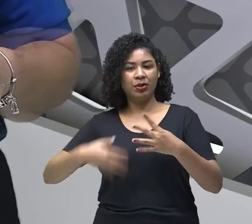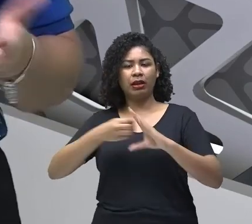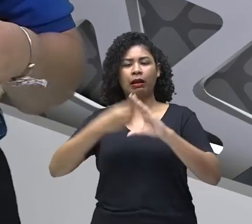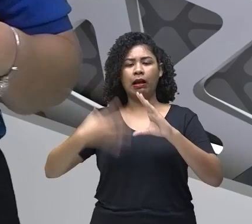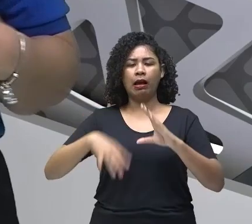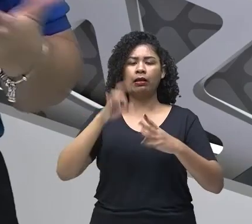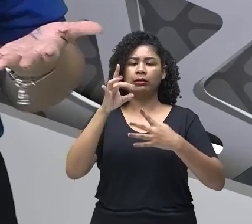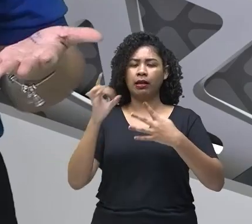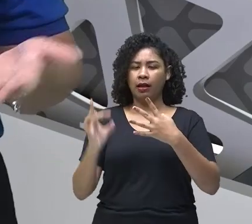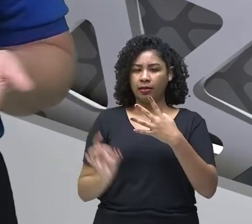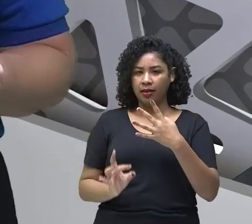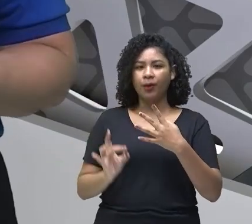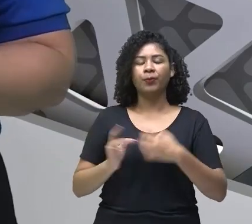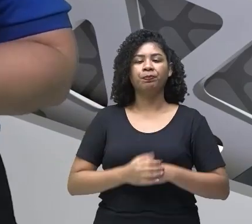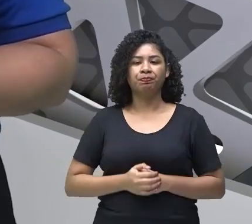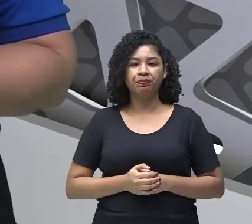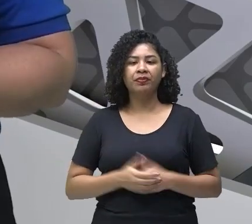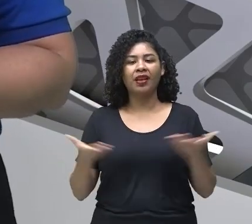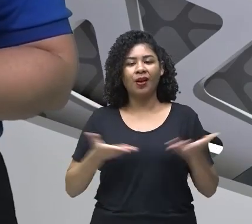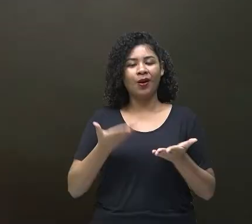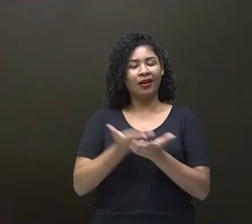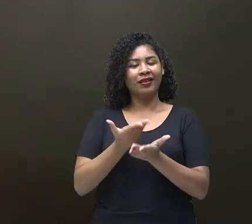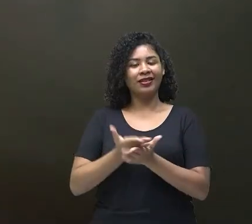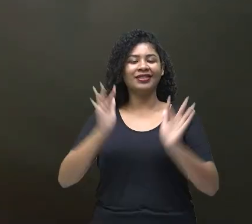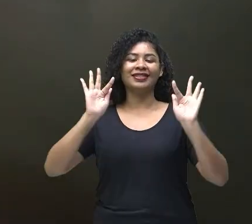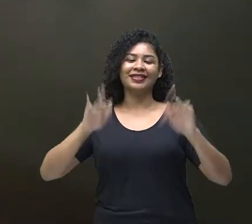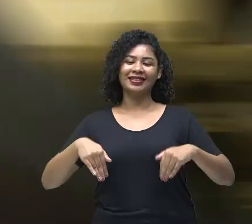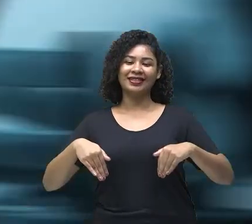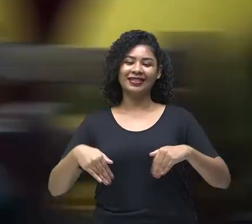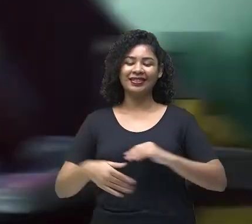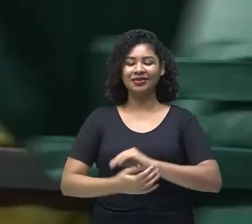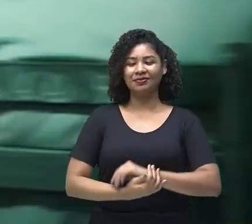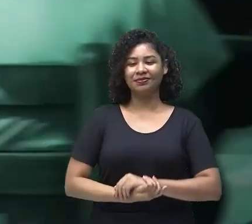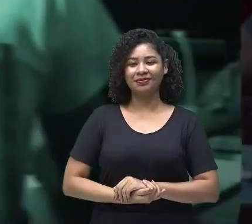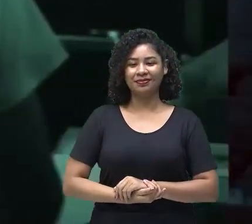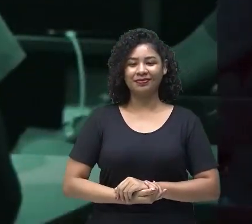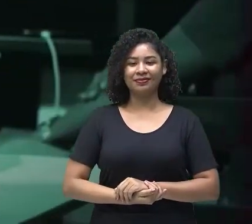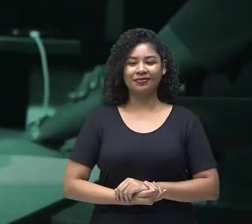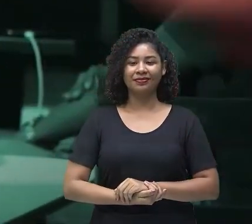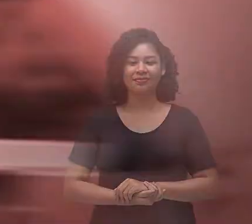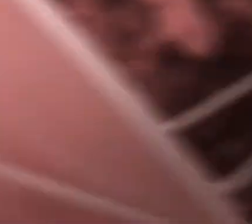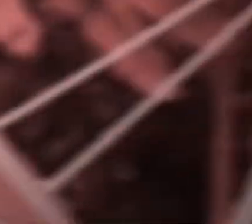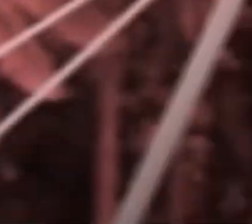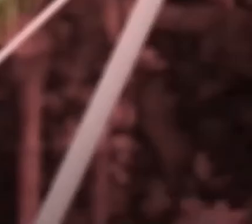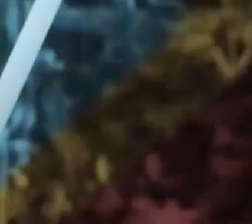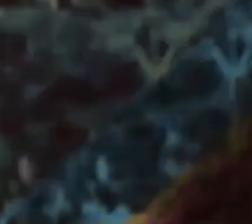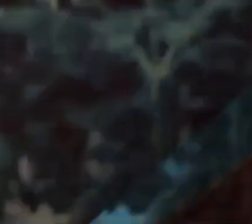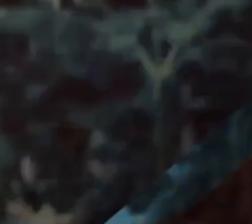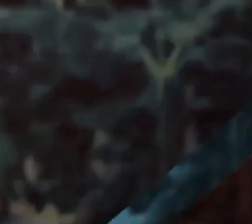também. E agora a gente encerra a nossa aula.